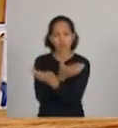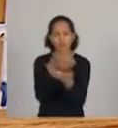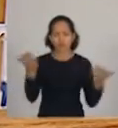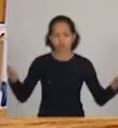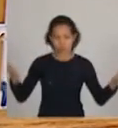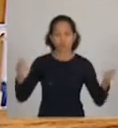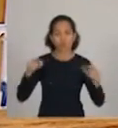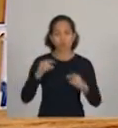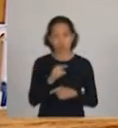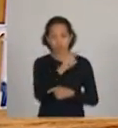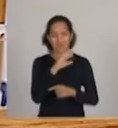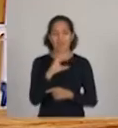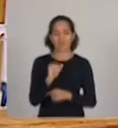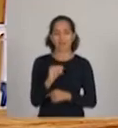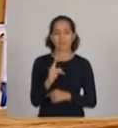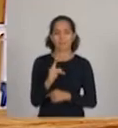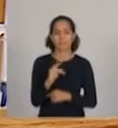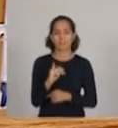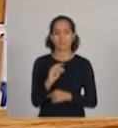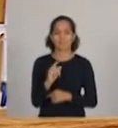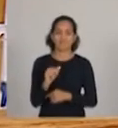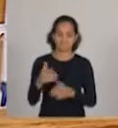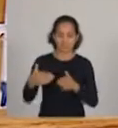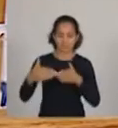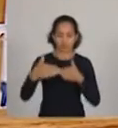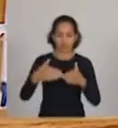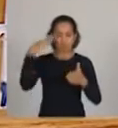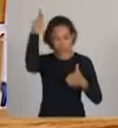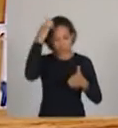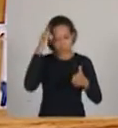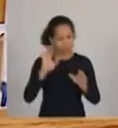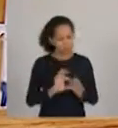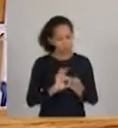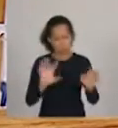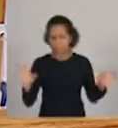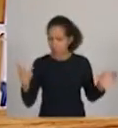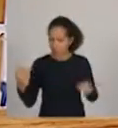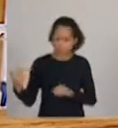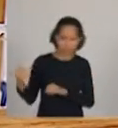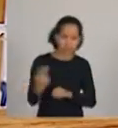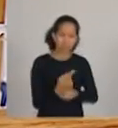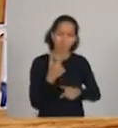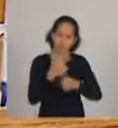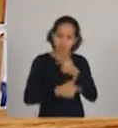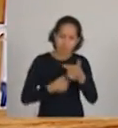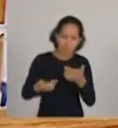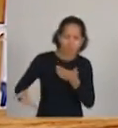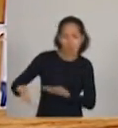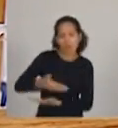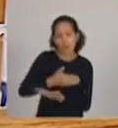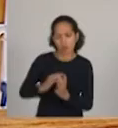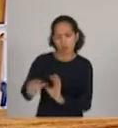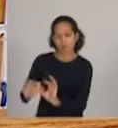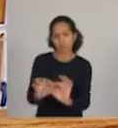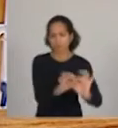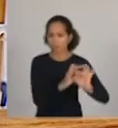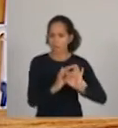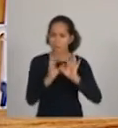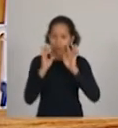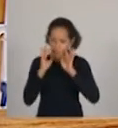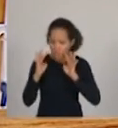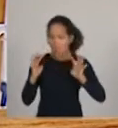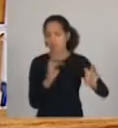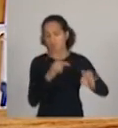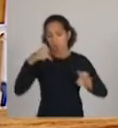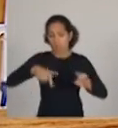dos Portos está sempre à disposição para que a gente continue desenvolvendo um trabalho com uma grande parceria, com uma grande atenção, porque